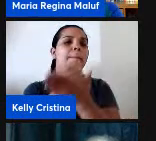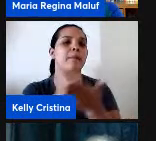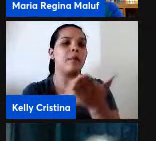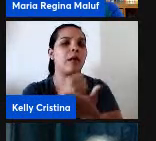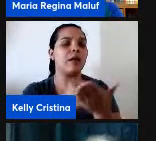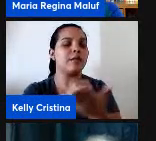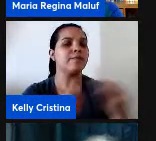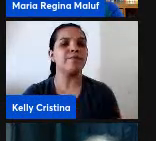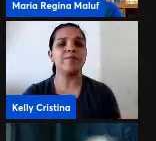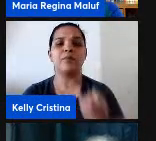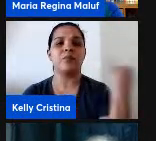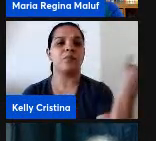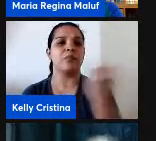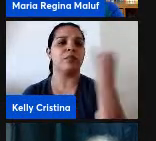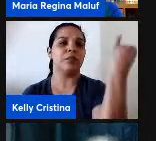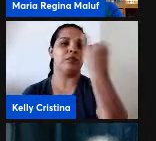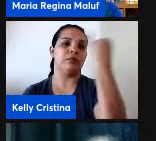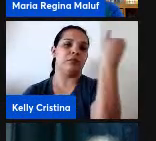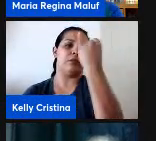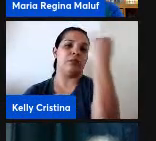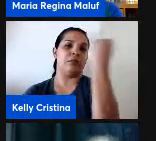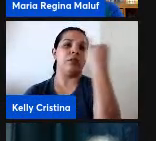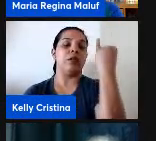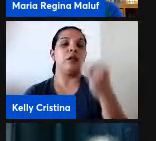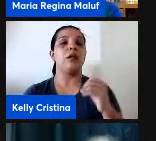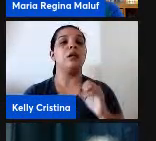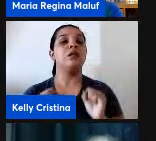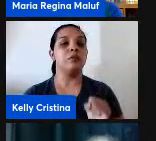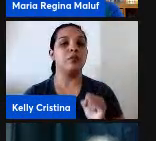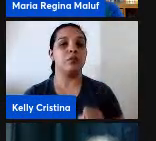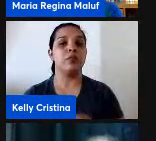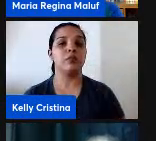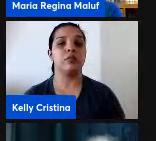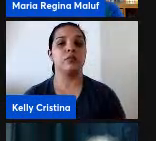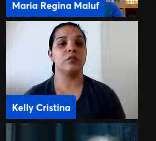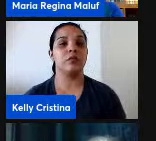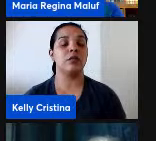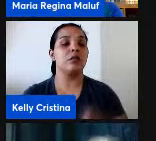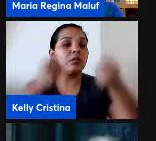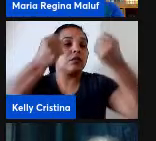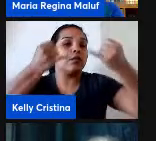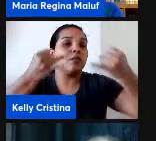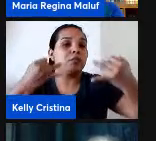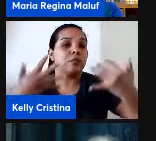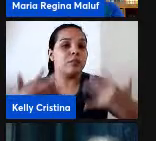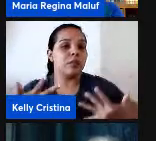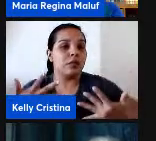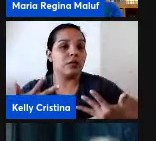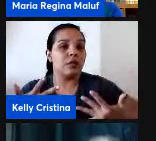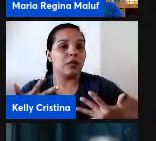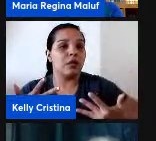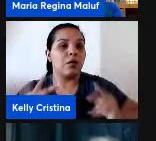fundamental da realidade que a gente conhece. Né? Ela explica, por exemplo,